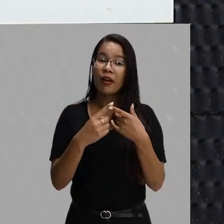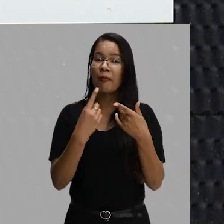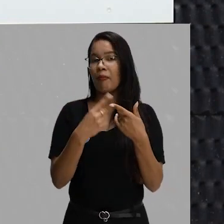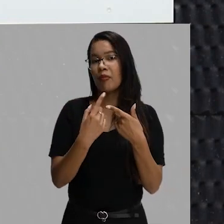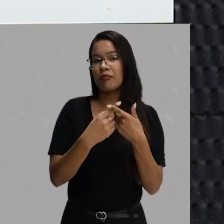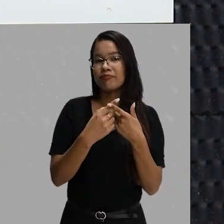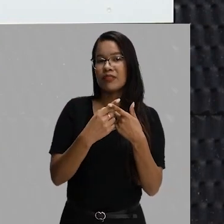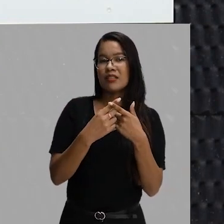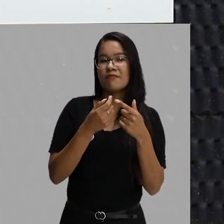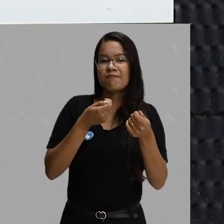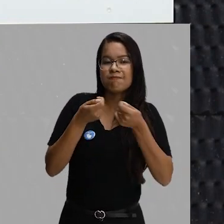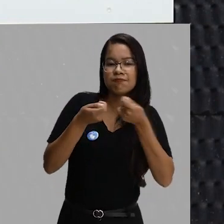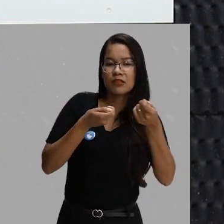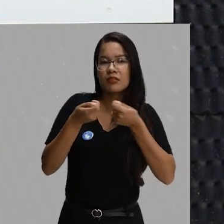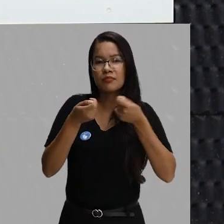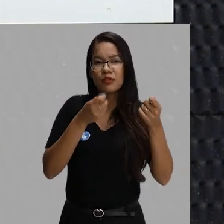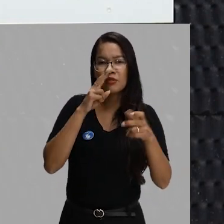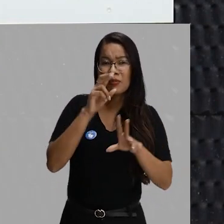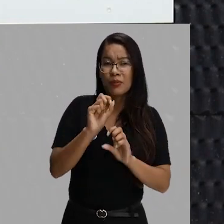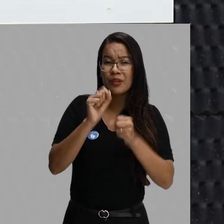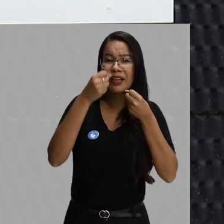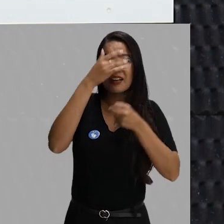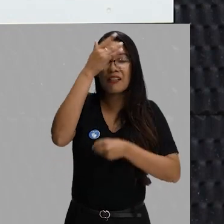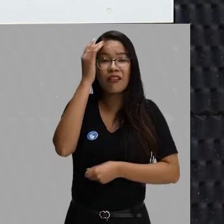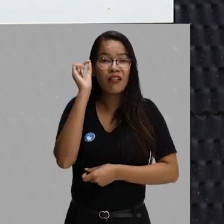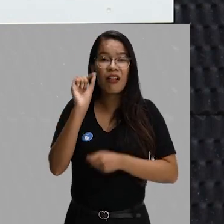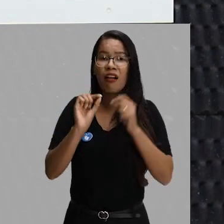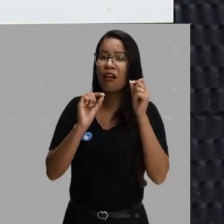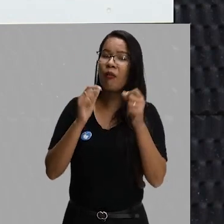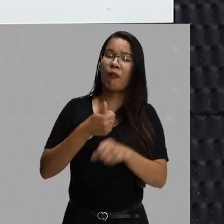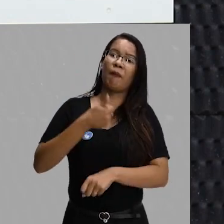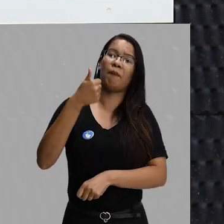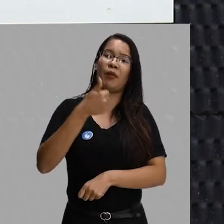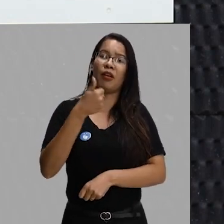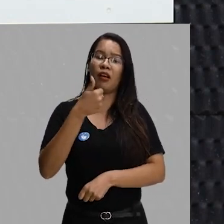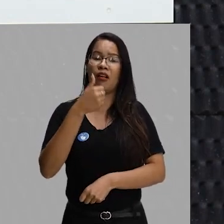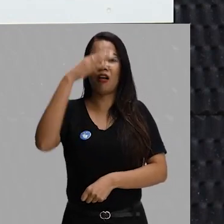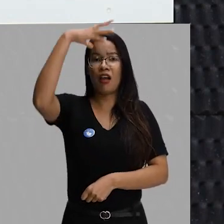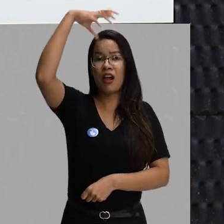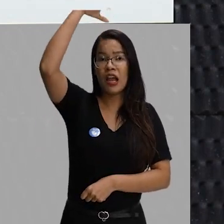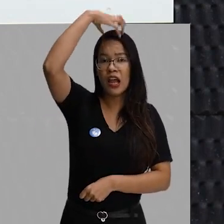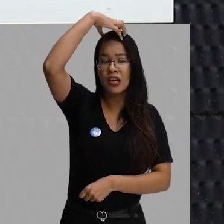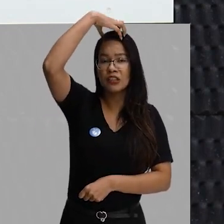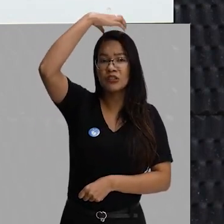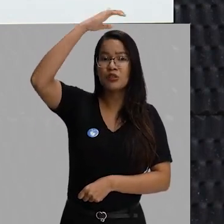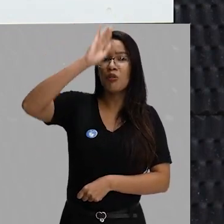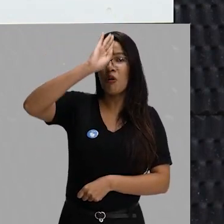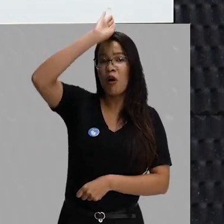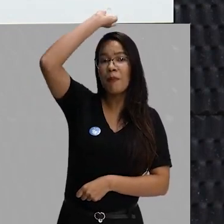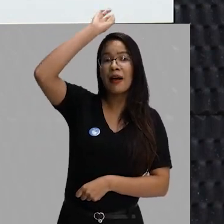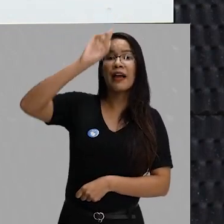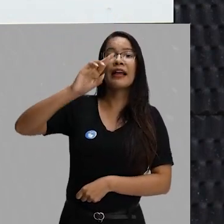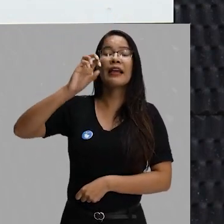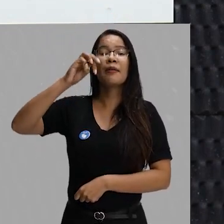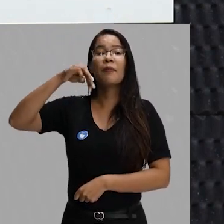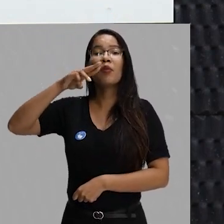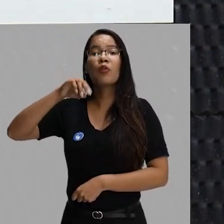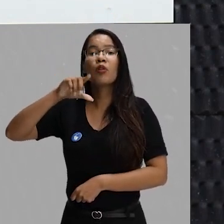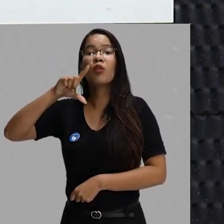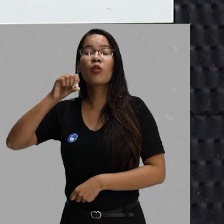da disputa de poder. Quem deveria ser o primeiro rei de Roma era Remo, que era o primogênito. E